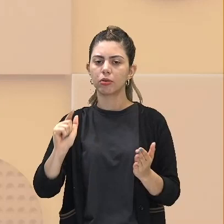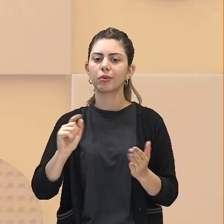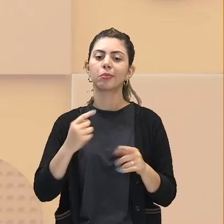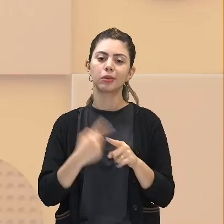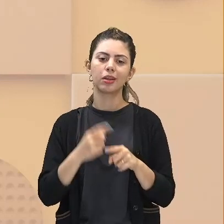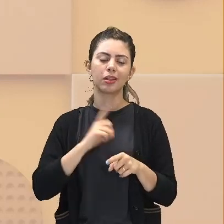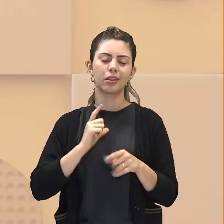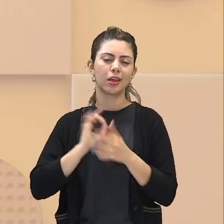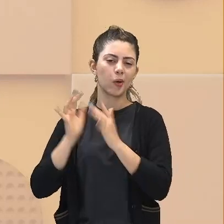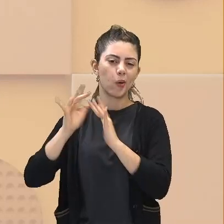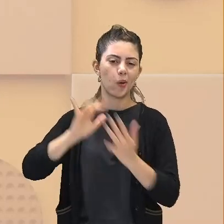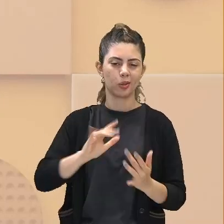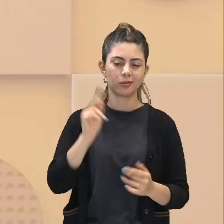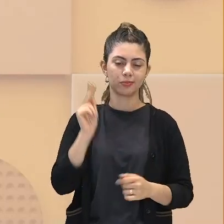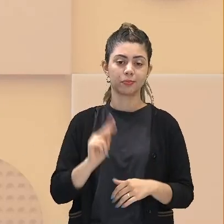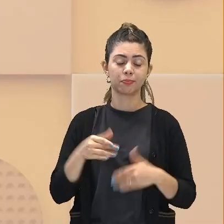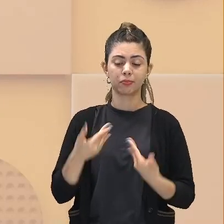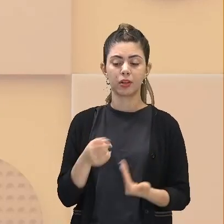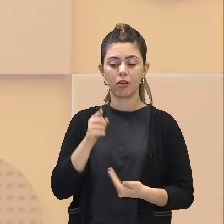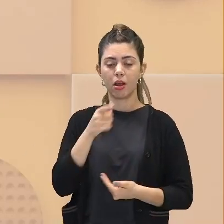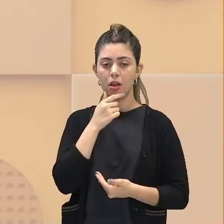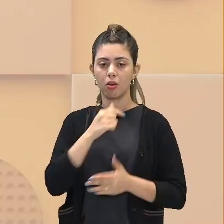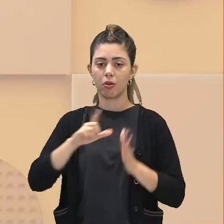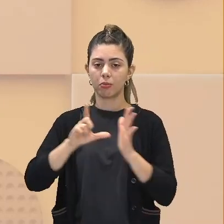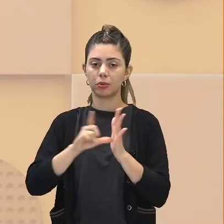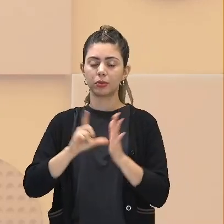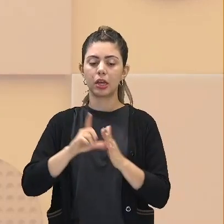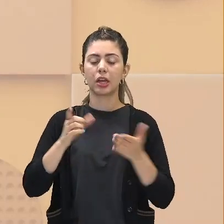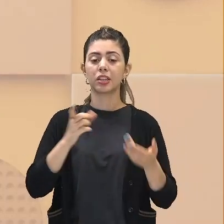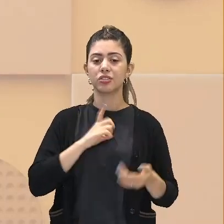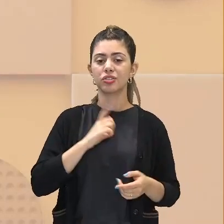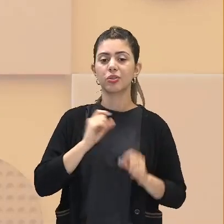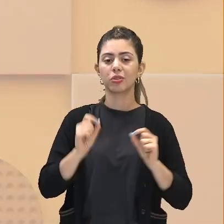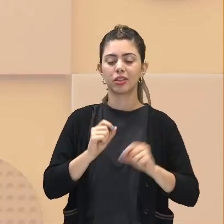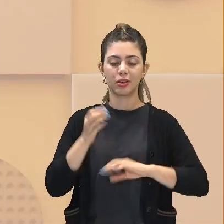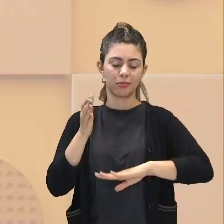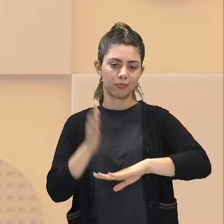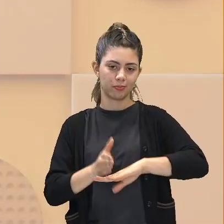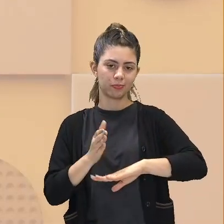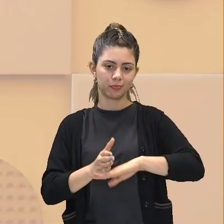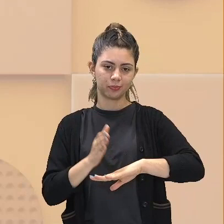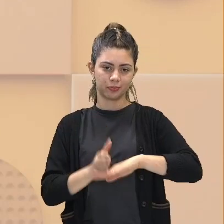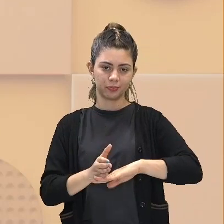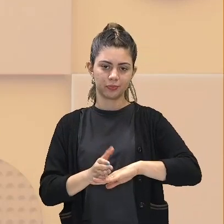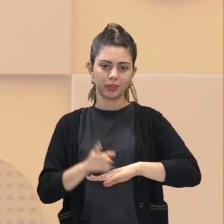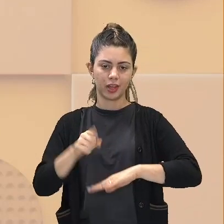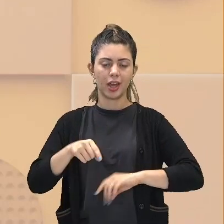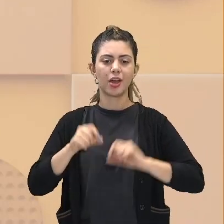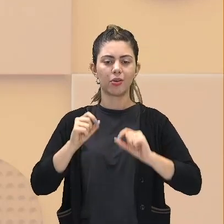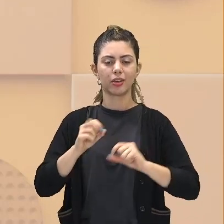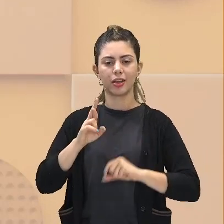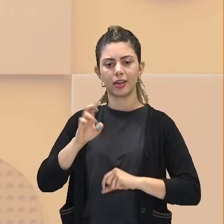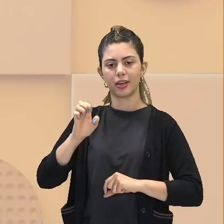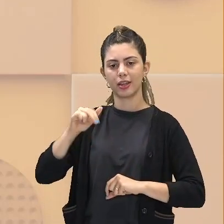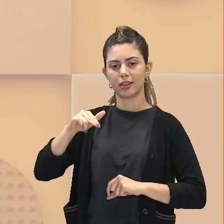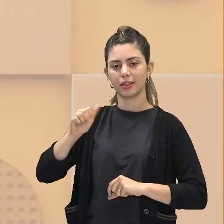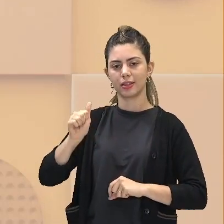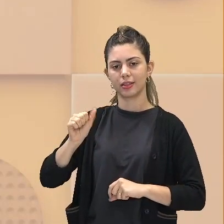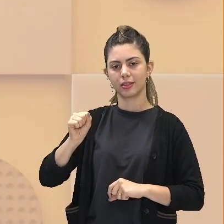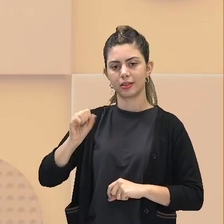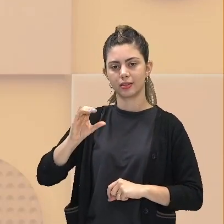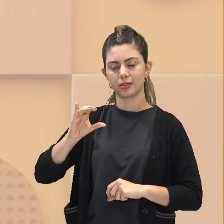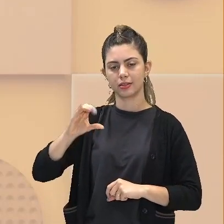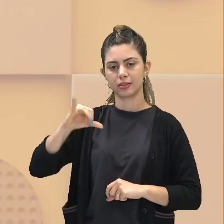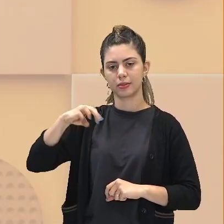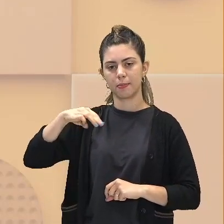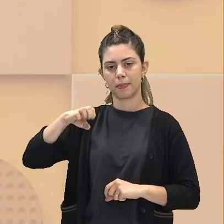século XIV, já iniciou com as suas ideias, já escreveu, já defendeu uma reforma da Igreja Católica, já